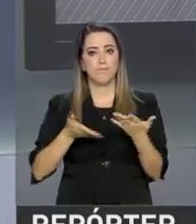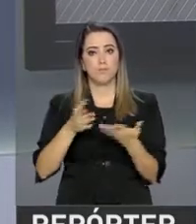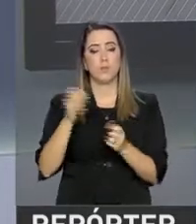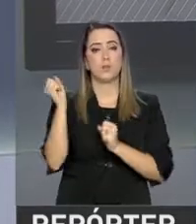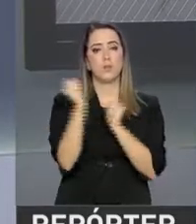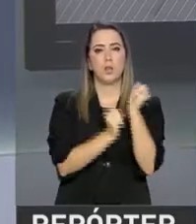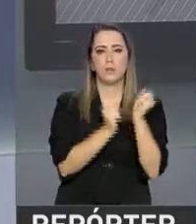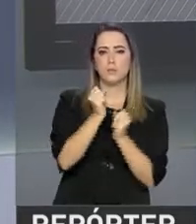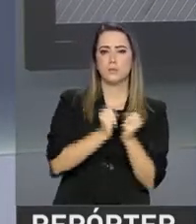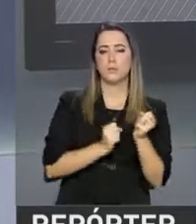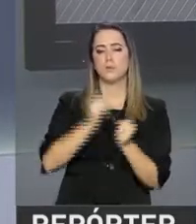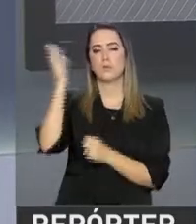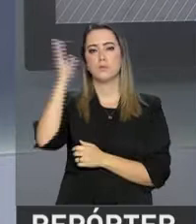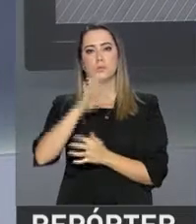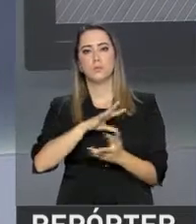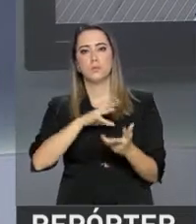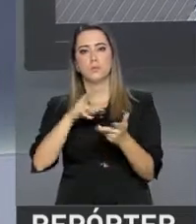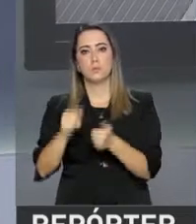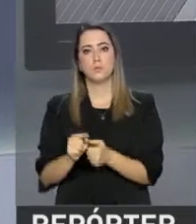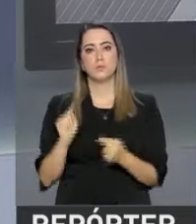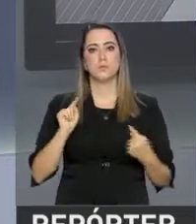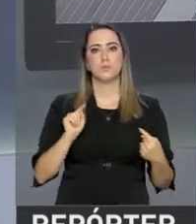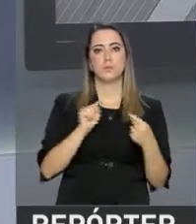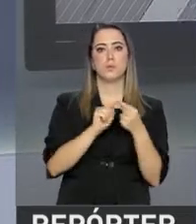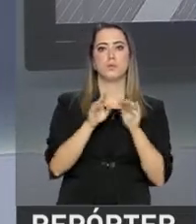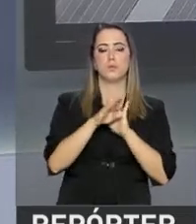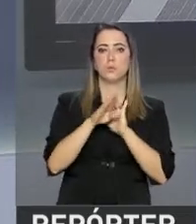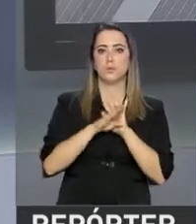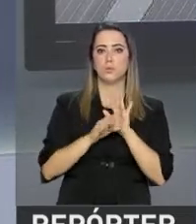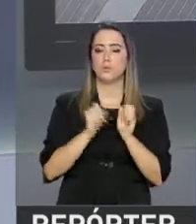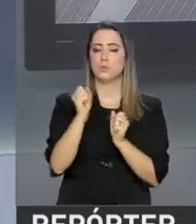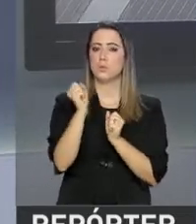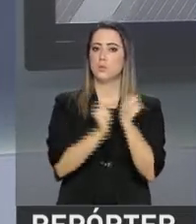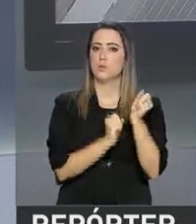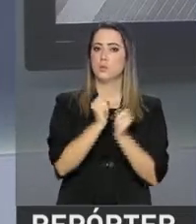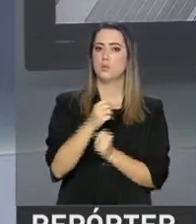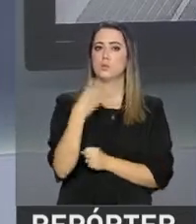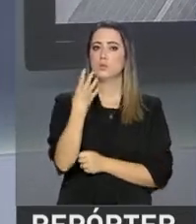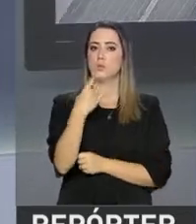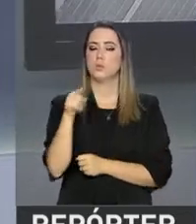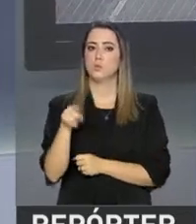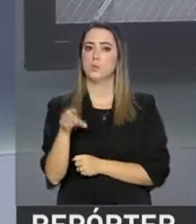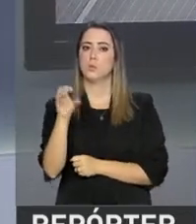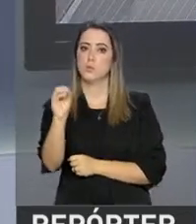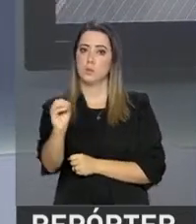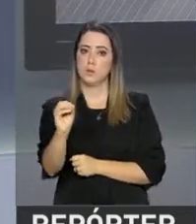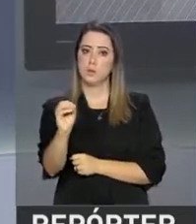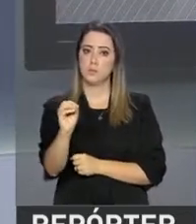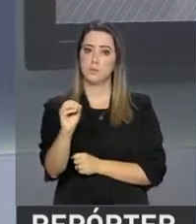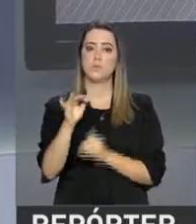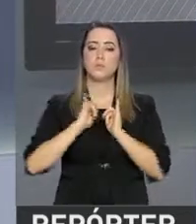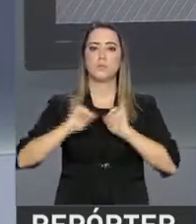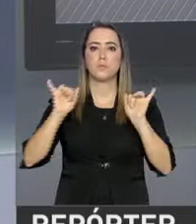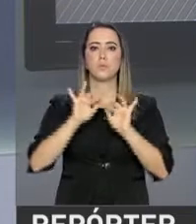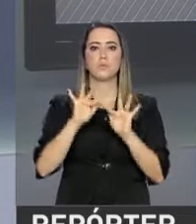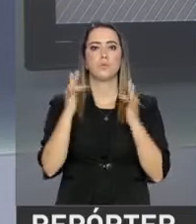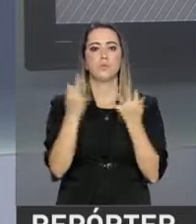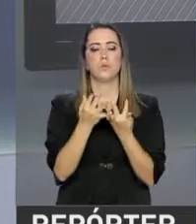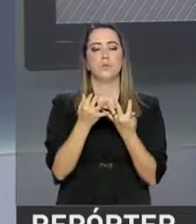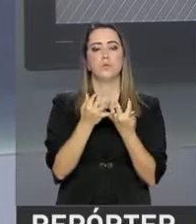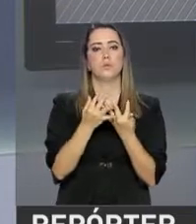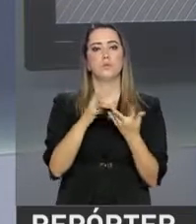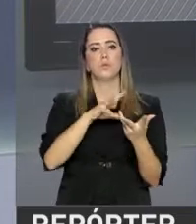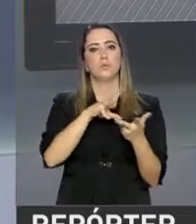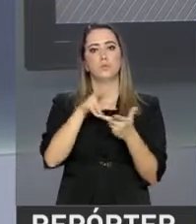no mercado global essa é a meta do programa indústria 4.0 lançado durante o fórum mundial para a américa